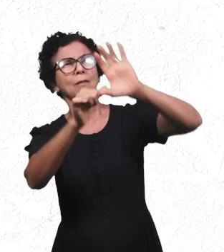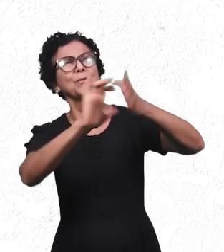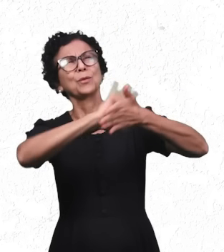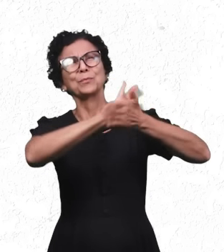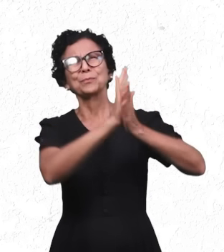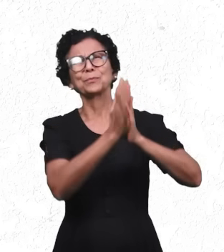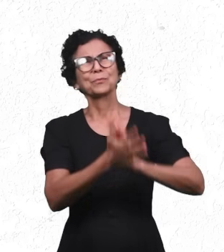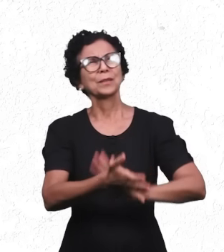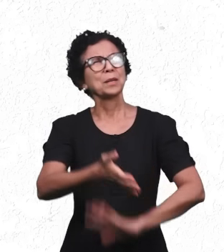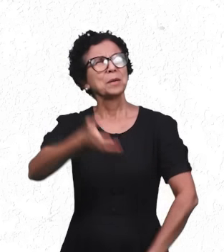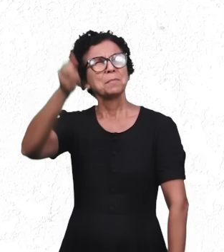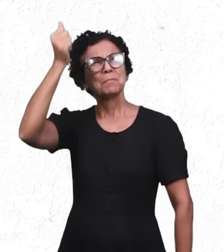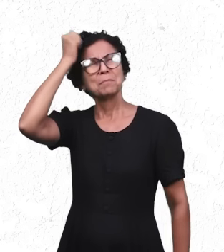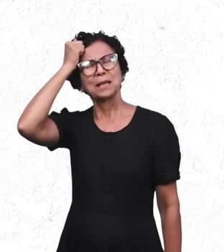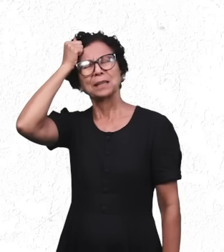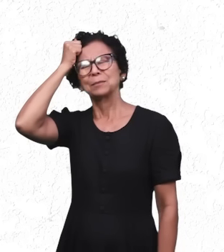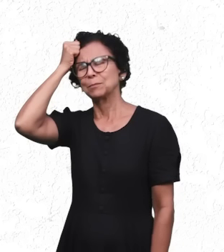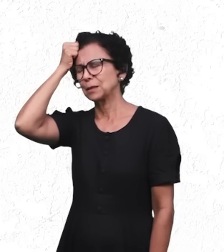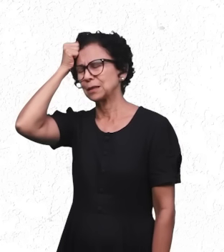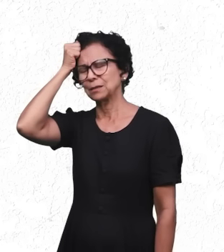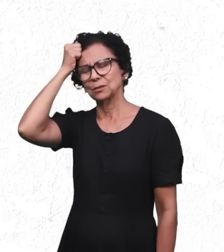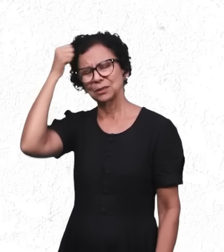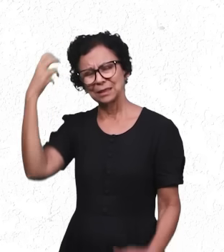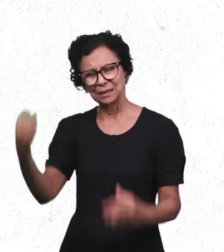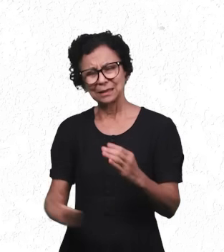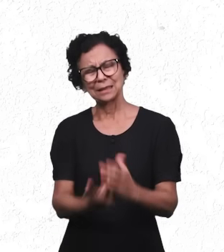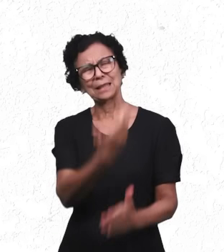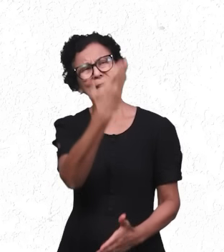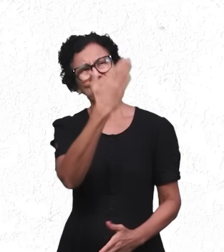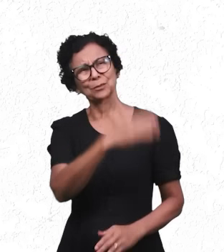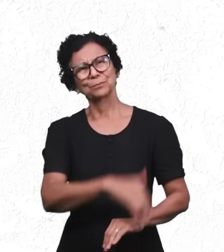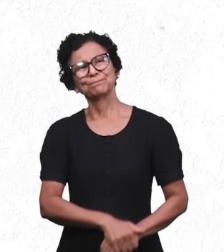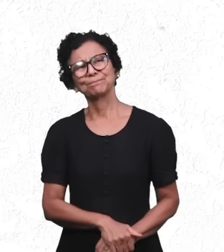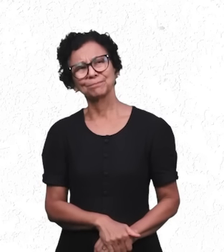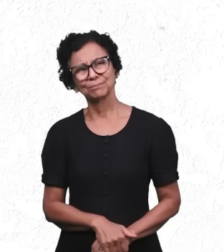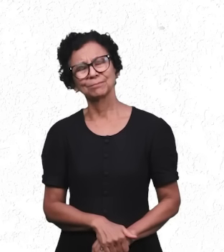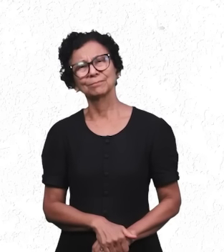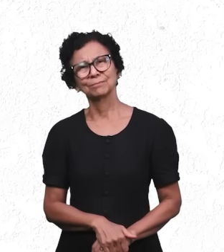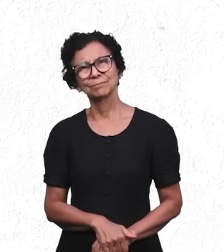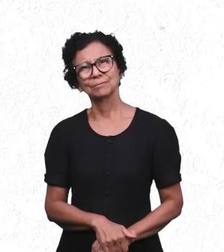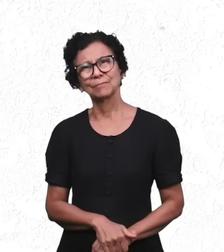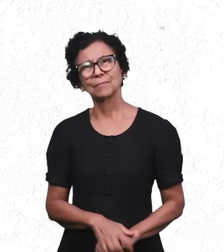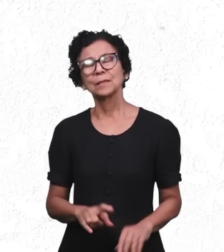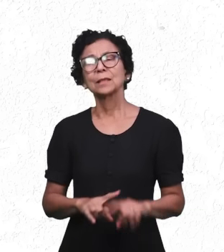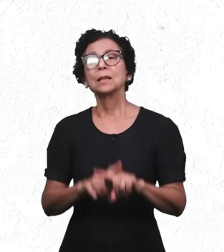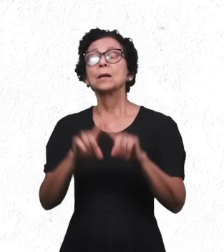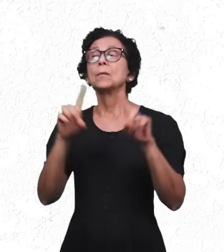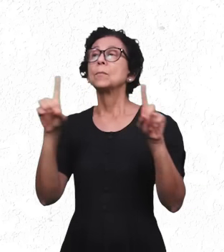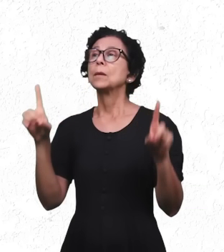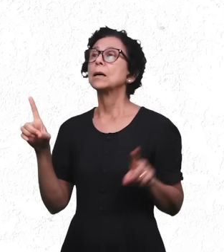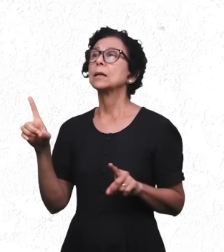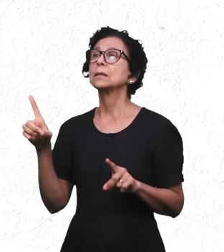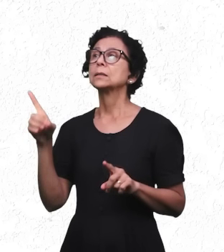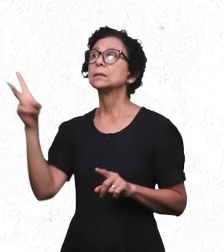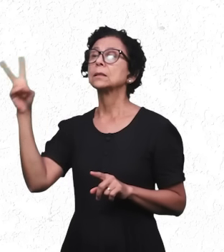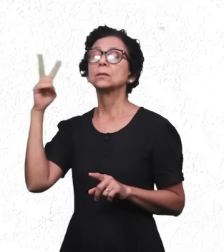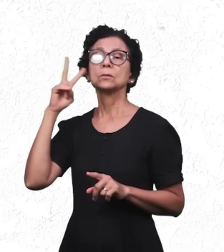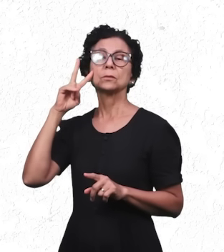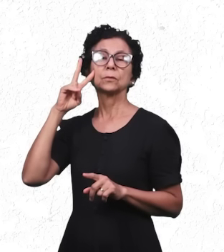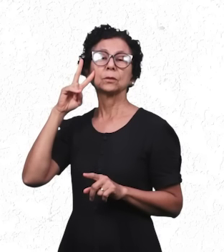me arrependo de os haver feito. Noé, porém, achou graça aos olhos do